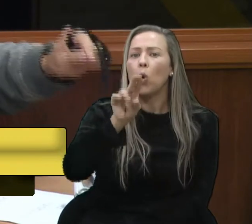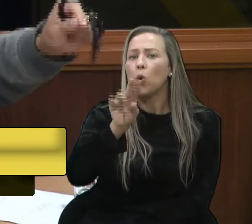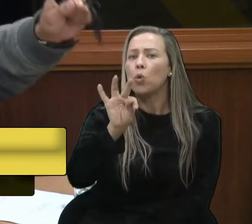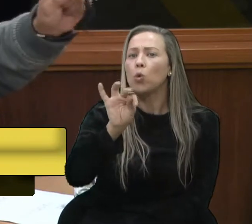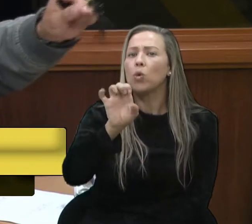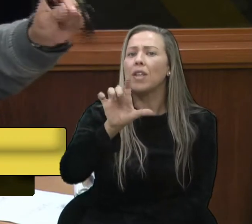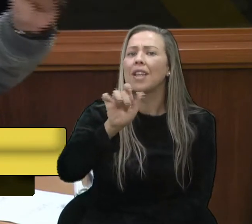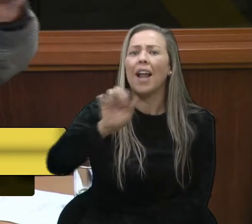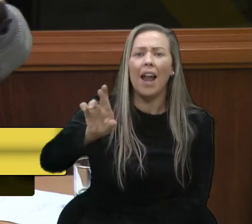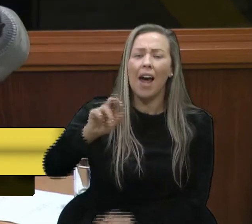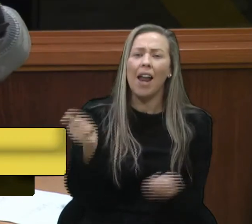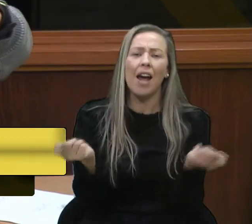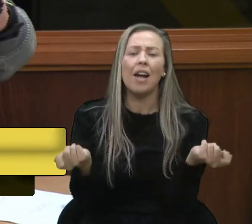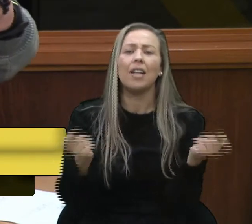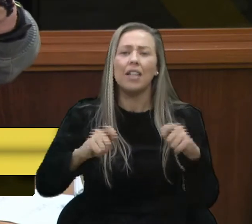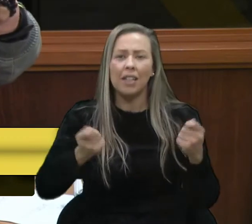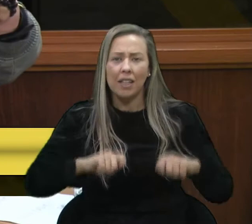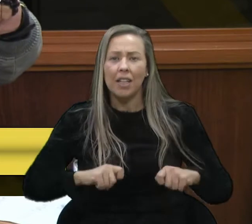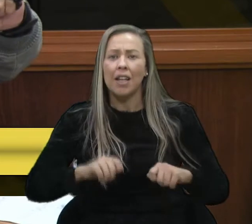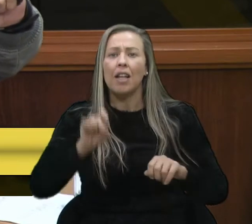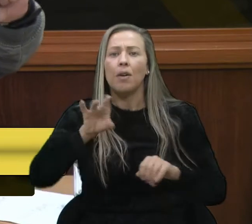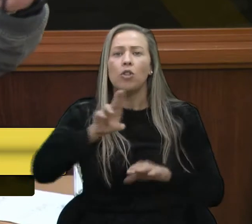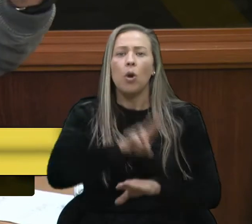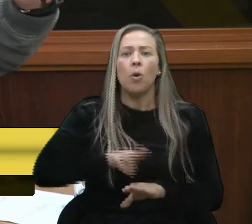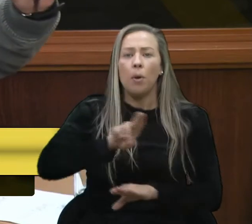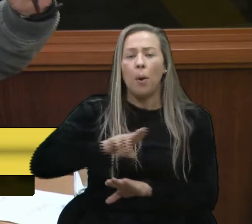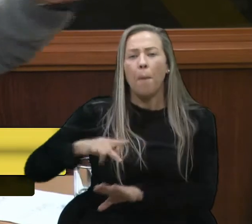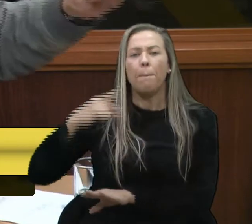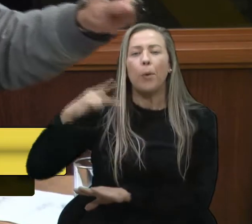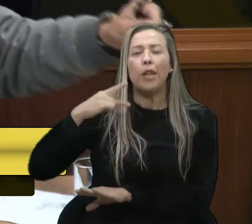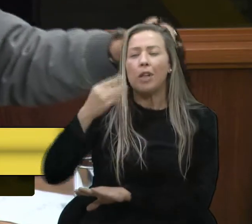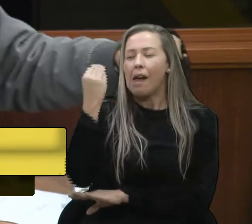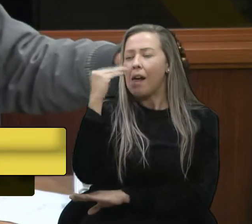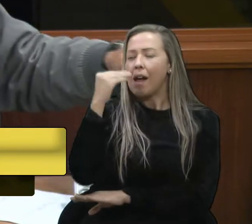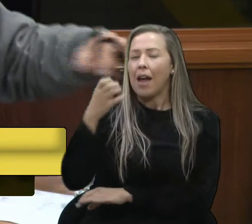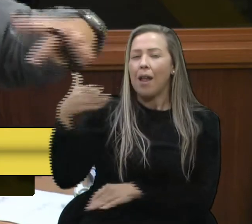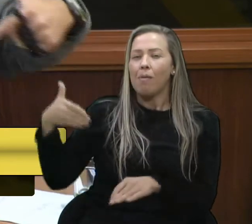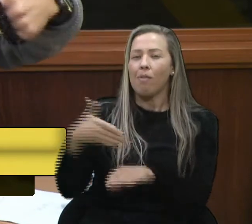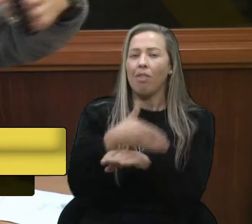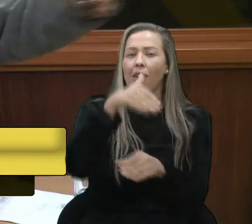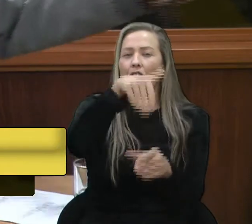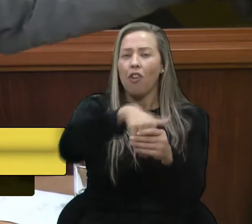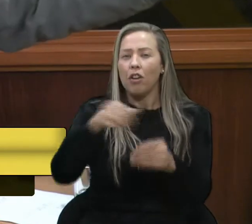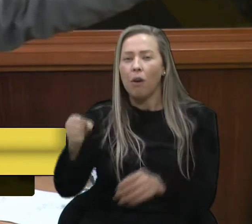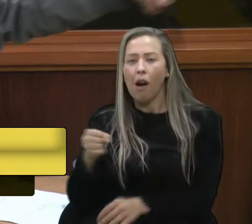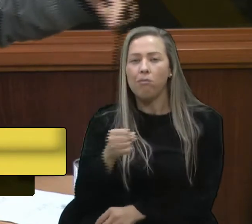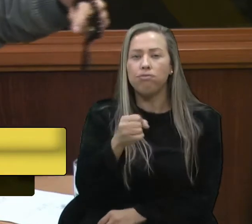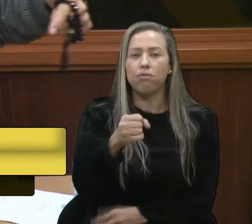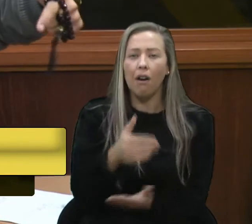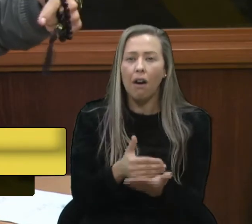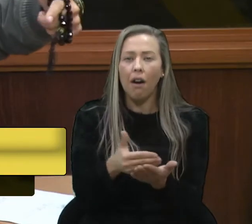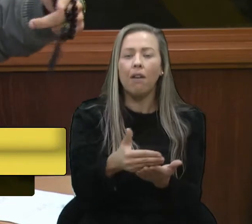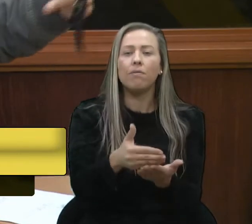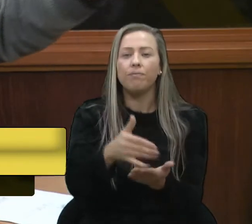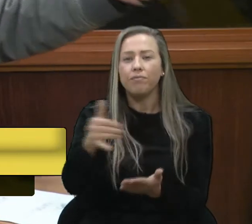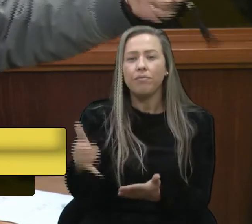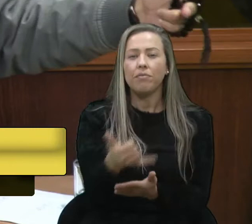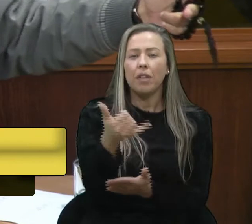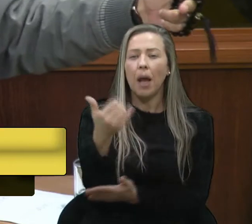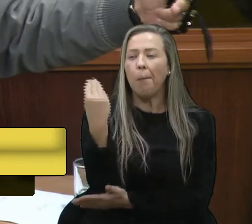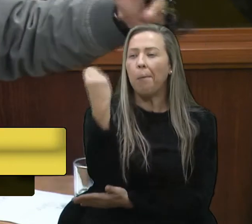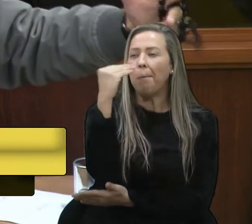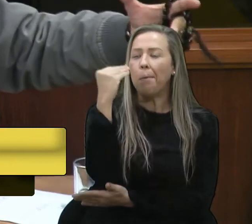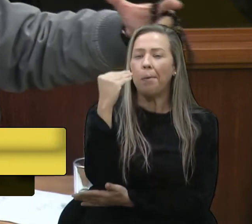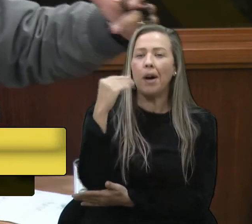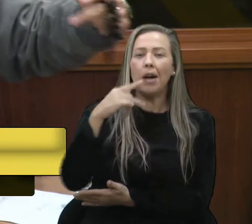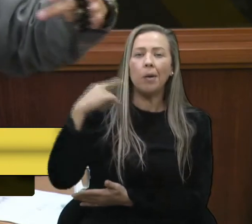que não usem lá como politicagem, que muitos se elegem através de políticos,